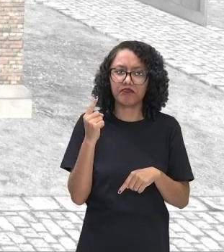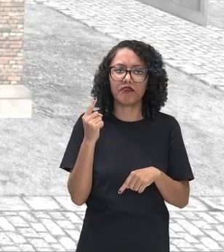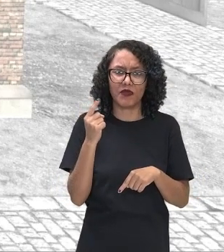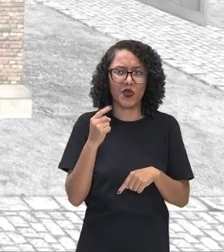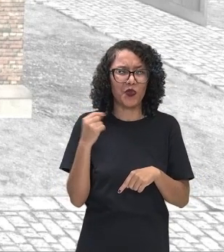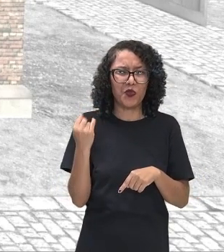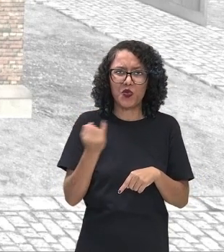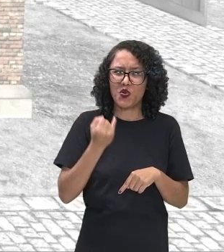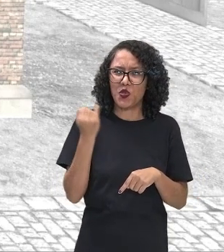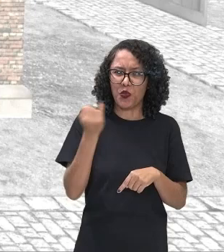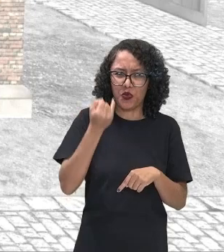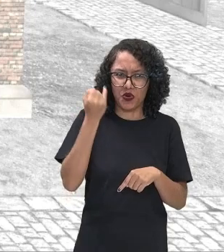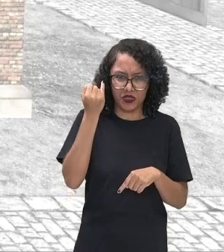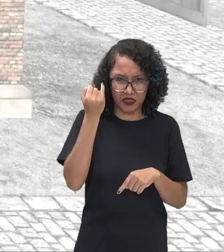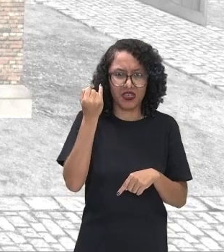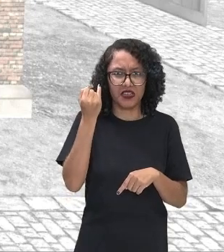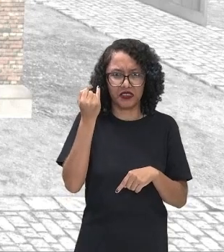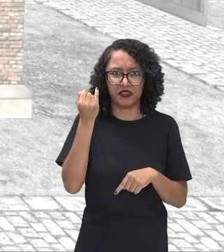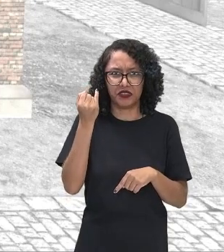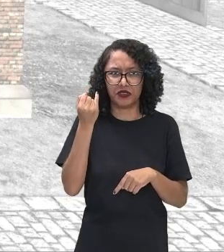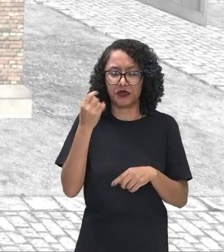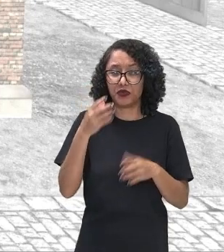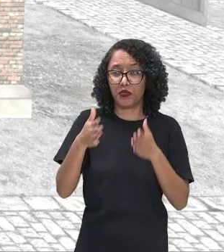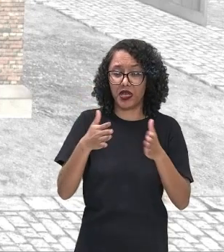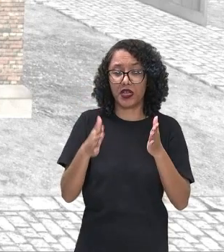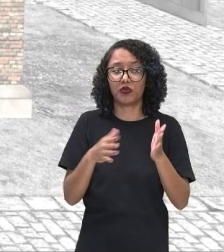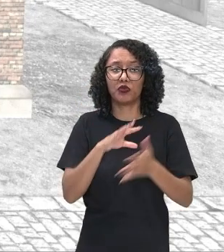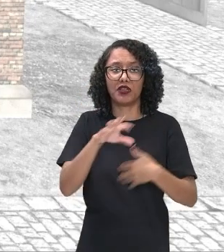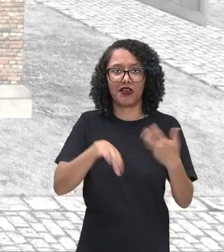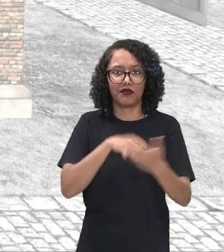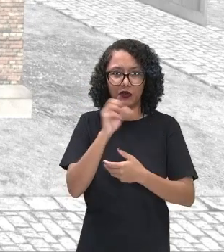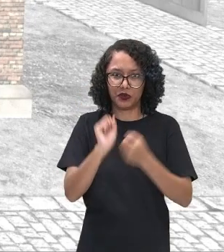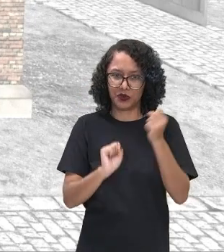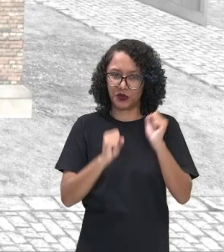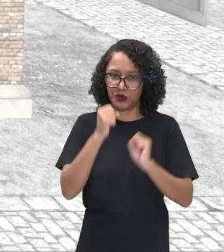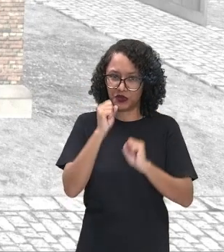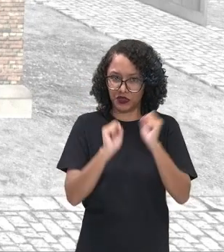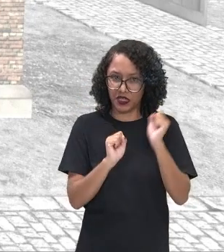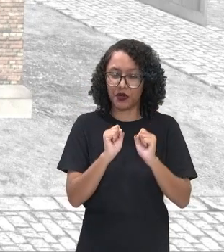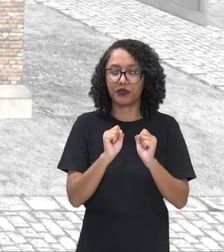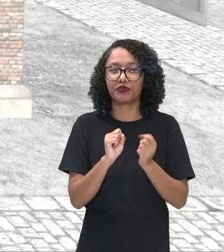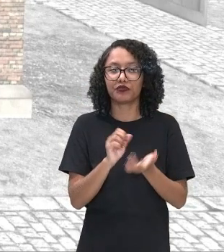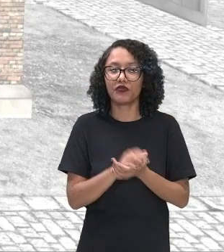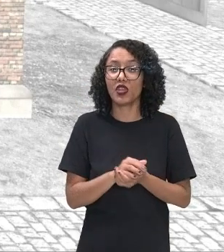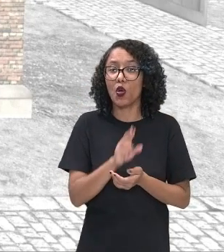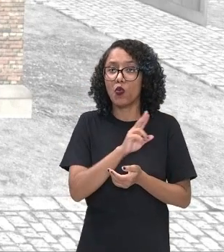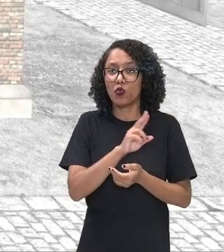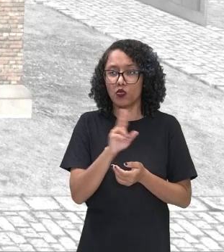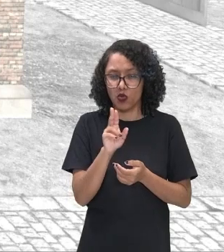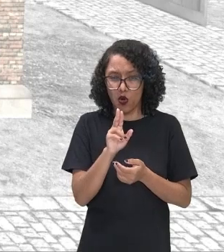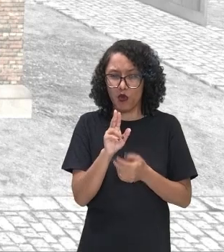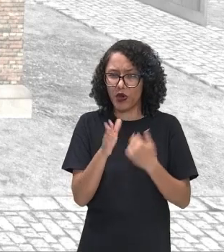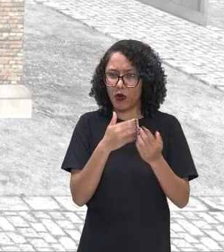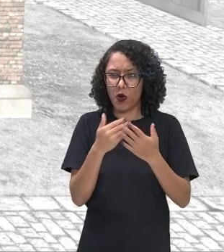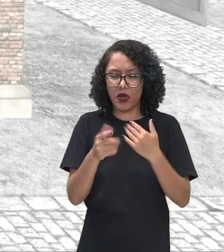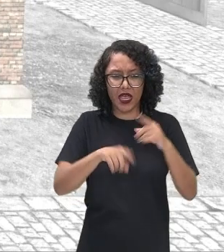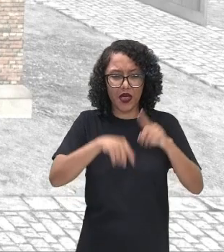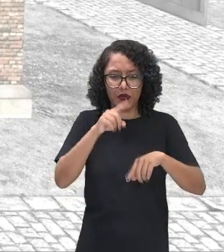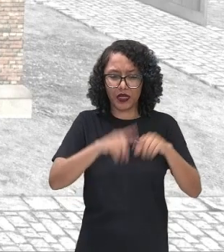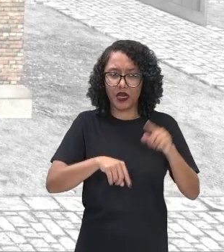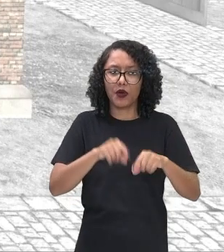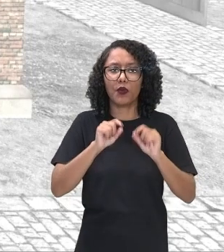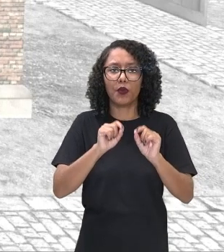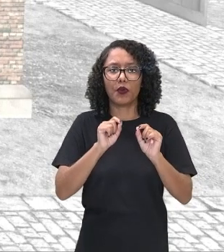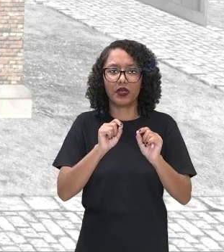papel importante na Revolução Industrial. É o nome dado a qualquer motor que